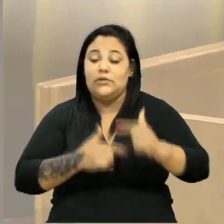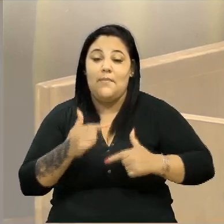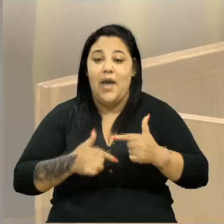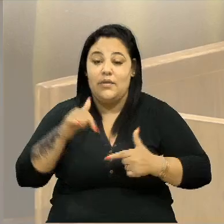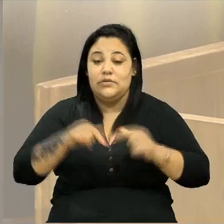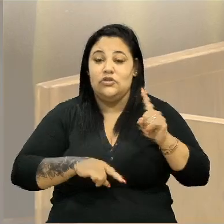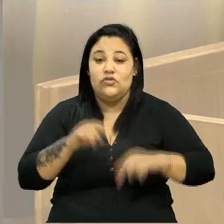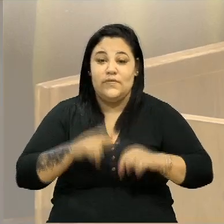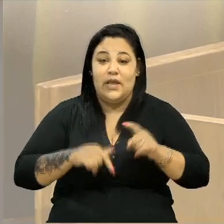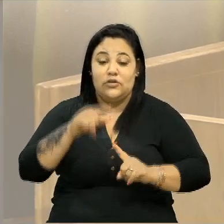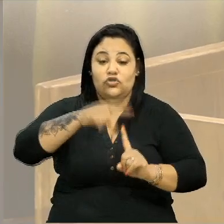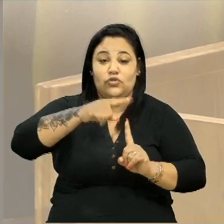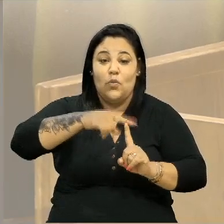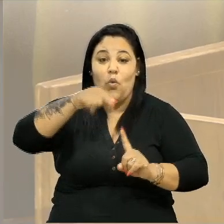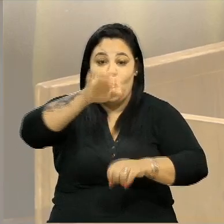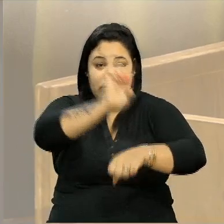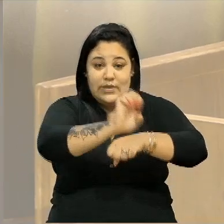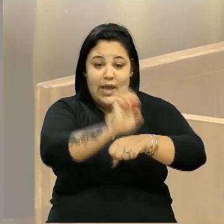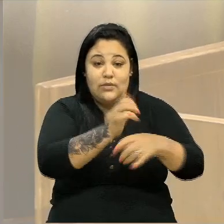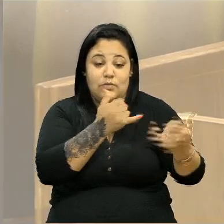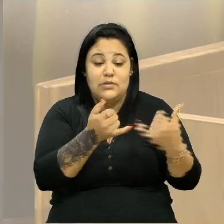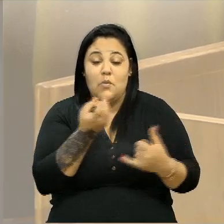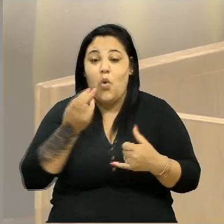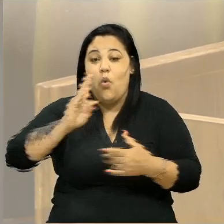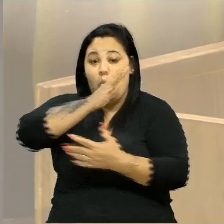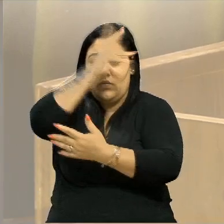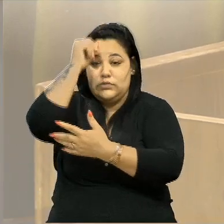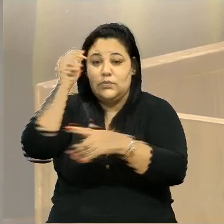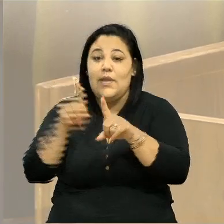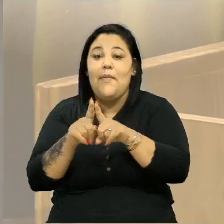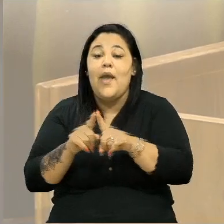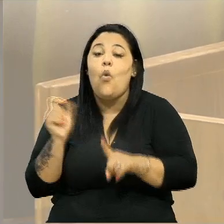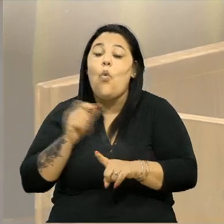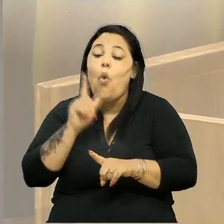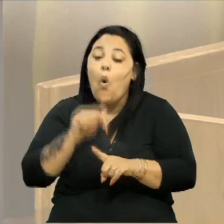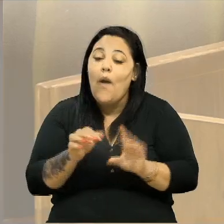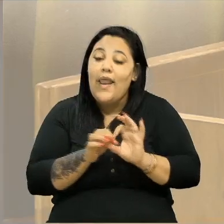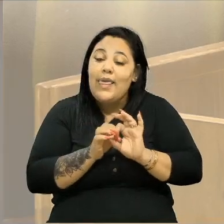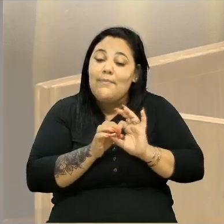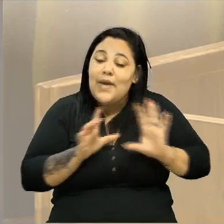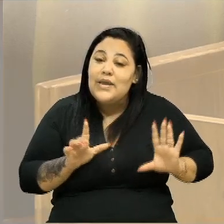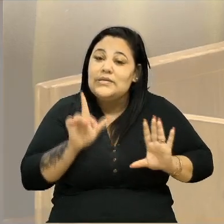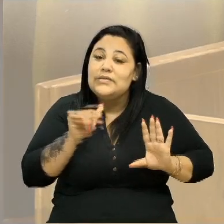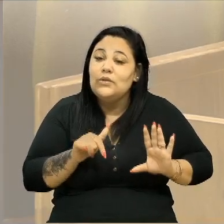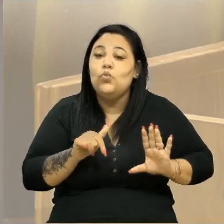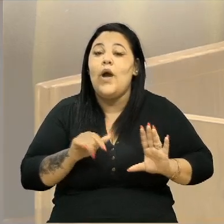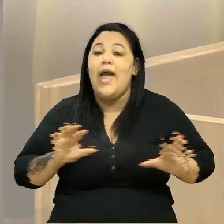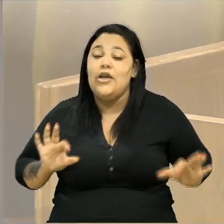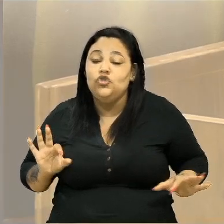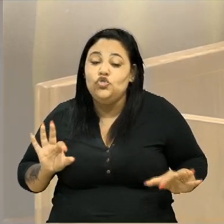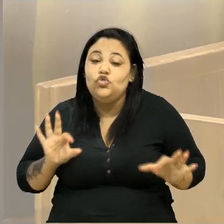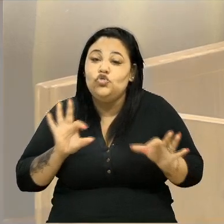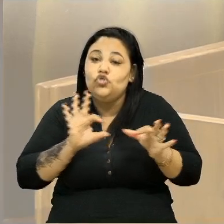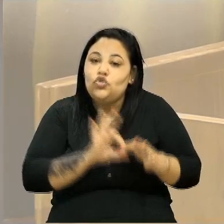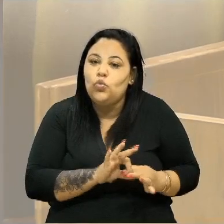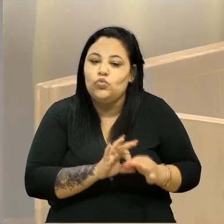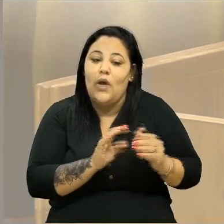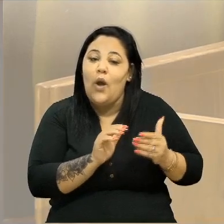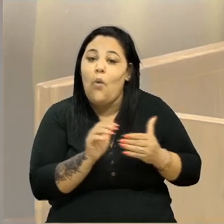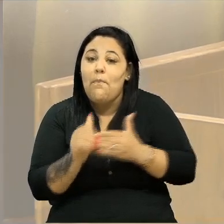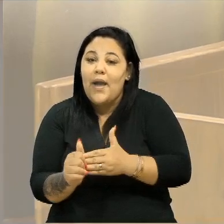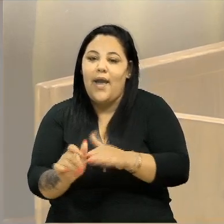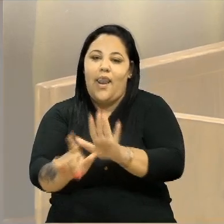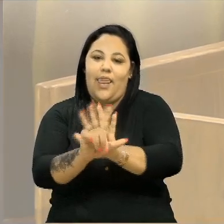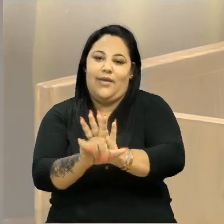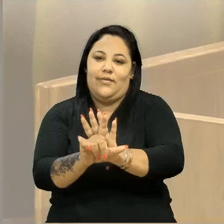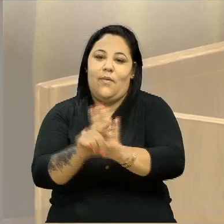dessa natureza, o Estado ou o município, os quais a autorização é vinculativa, conforme a legislação.